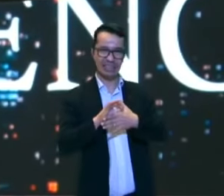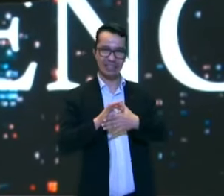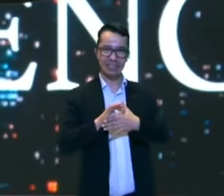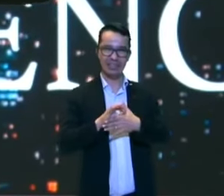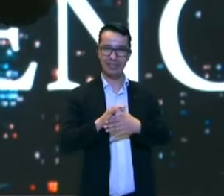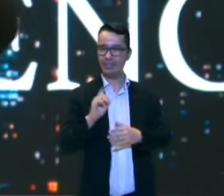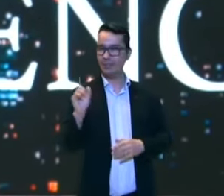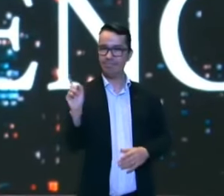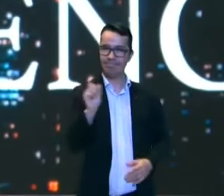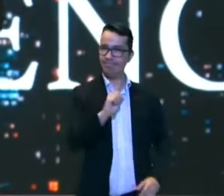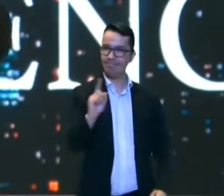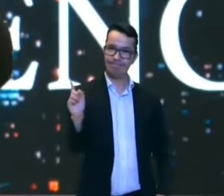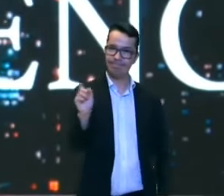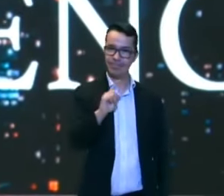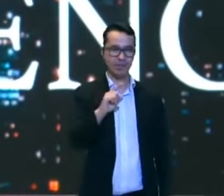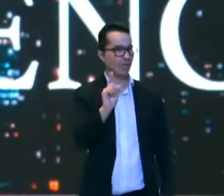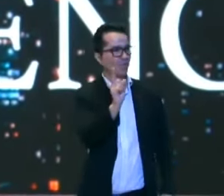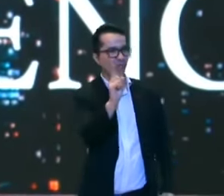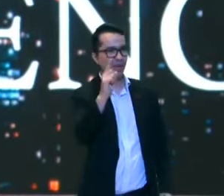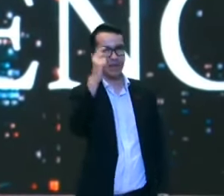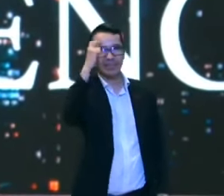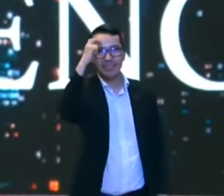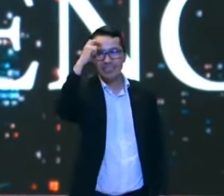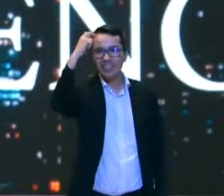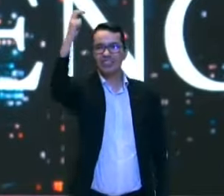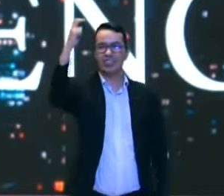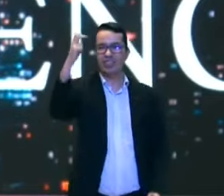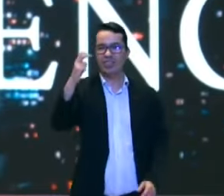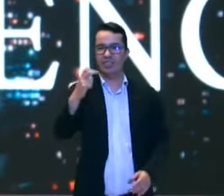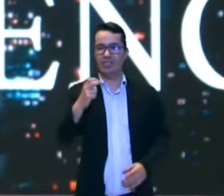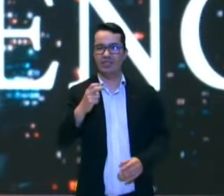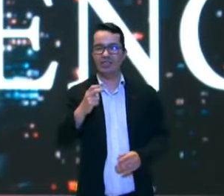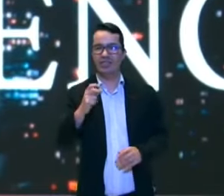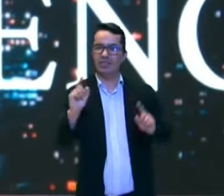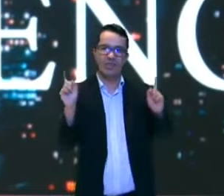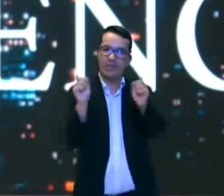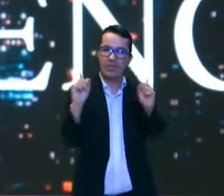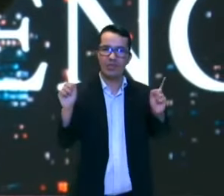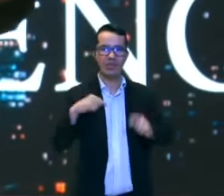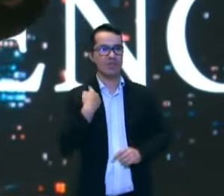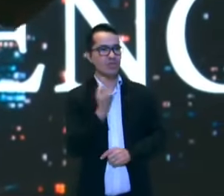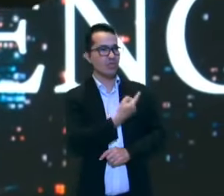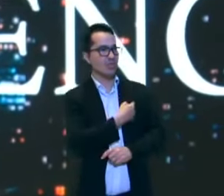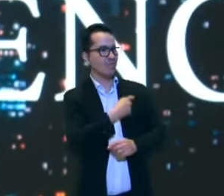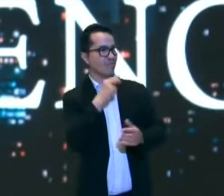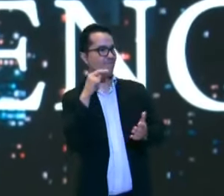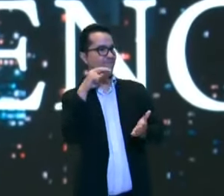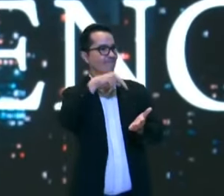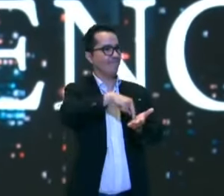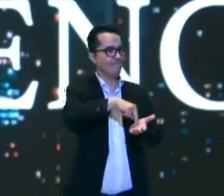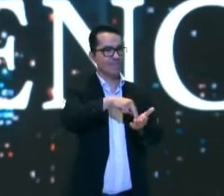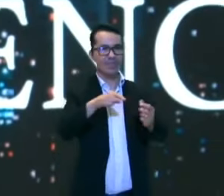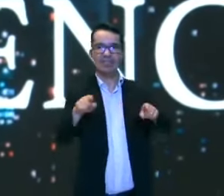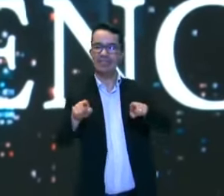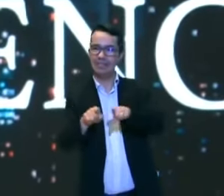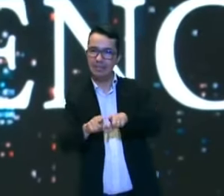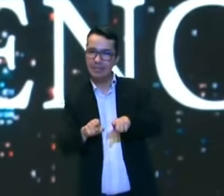argumento que se levanta contra o conhecimento de Cristo, levando cativo